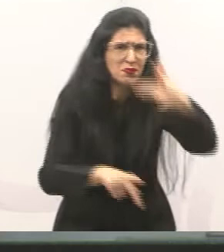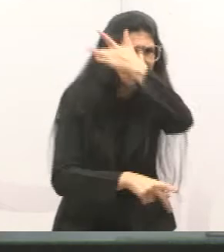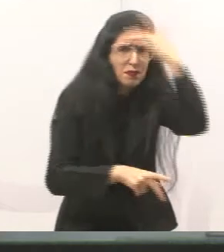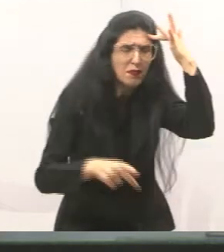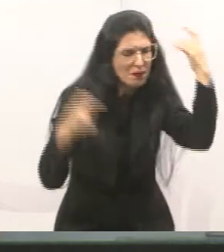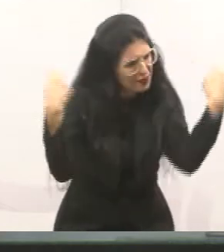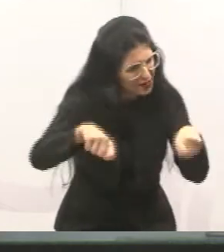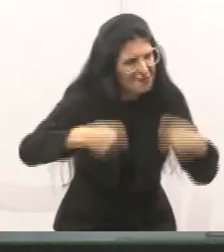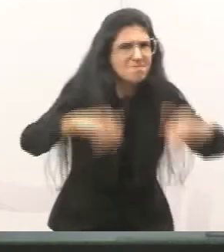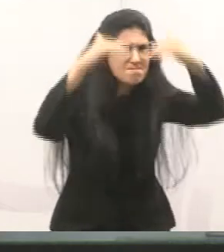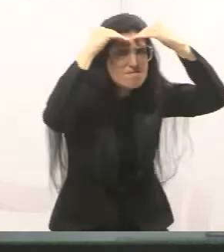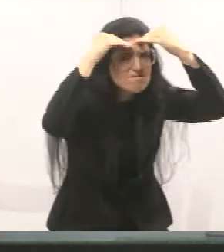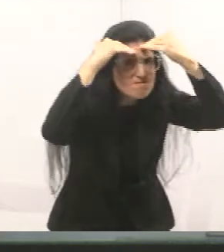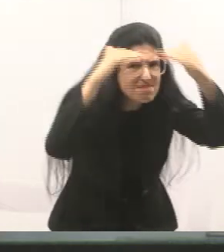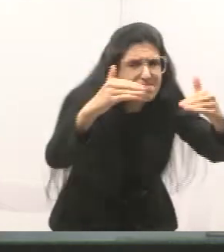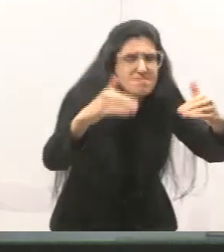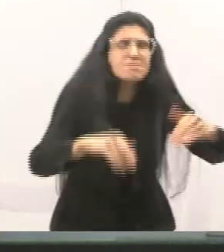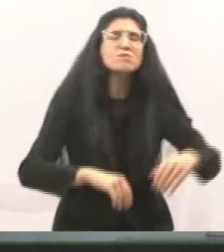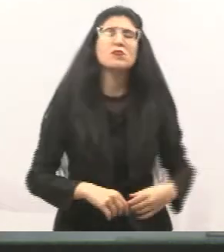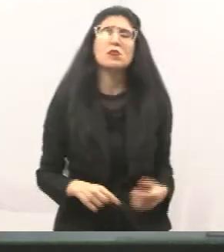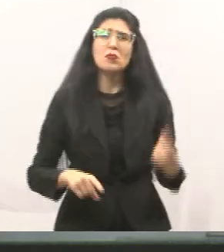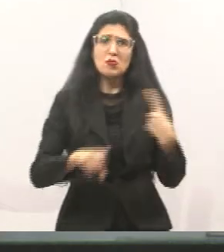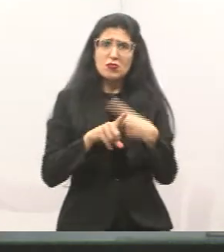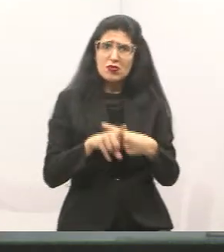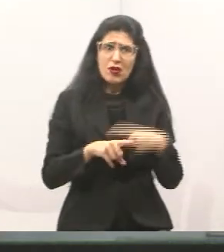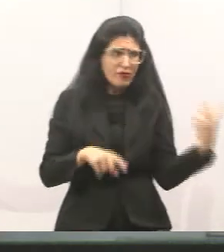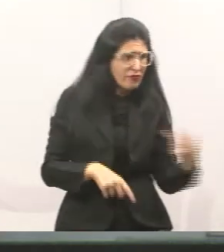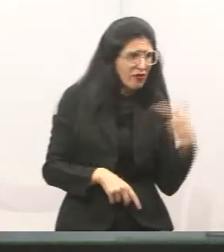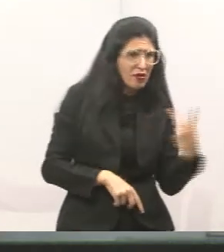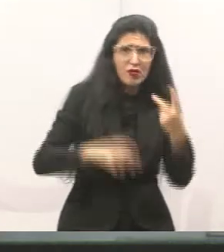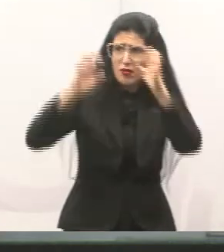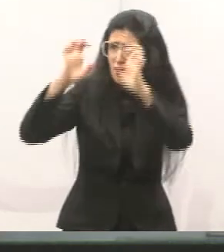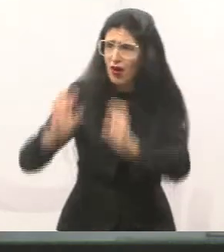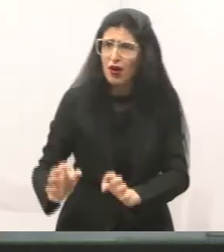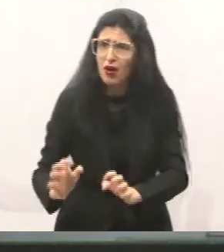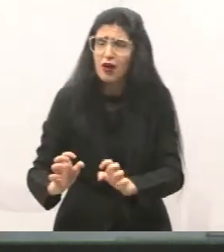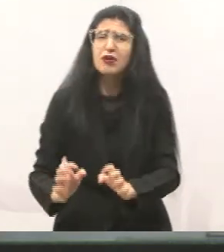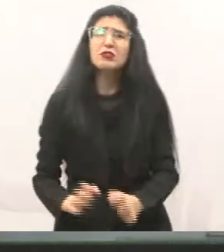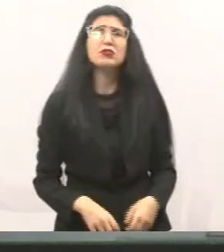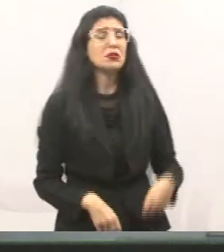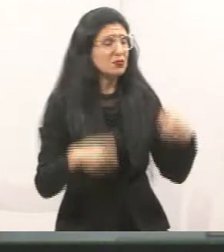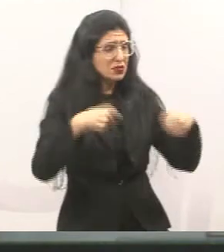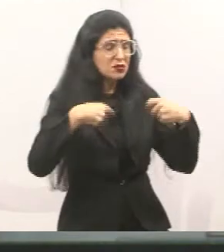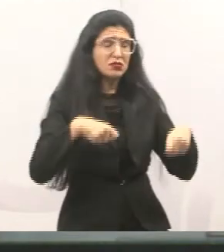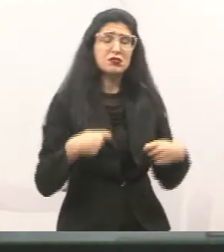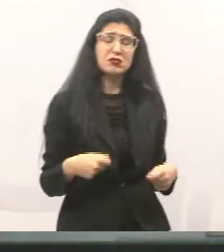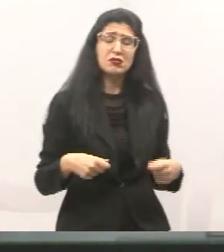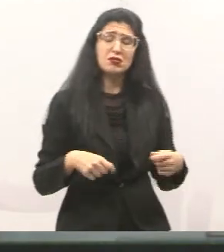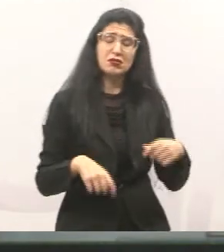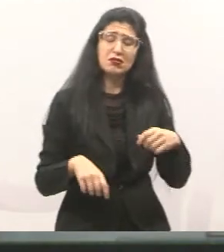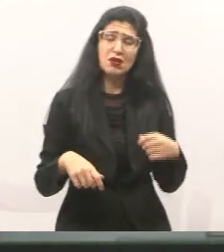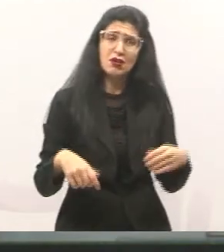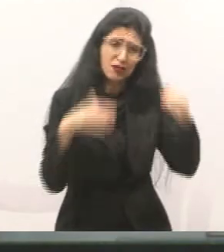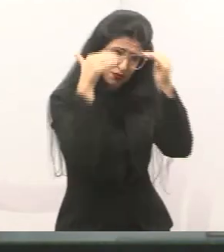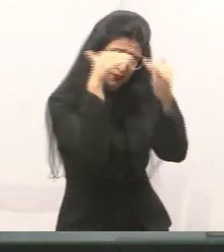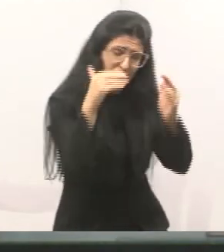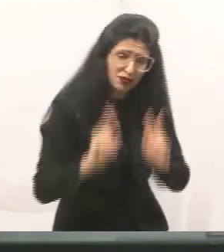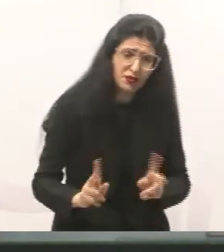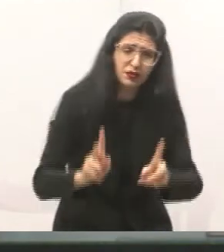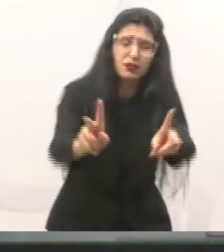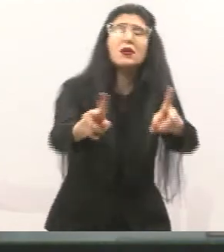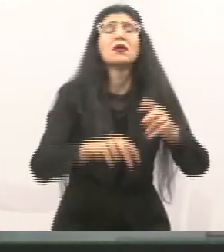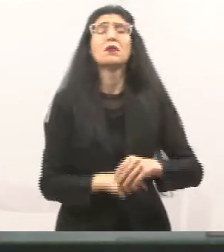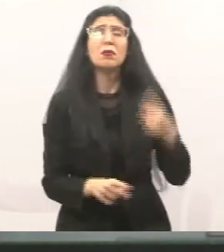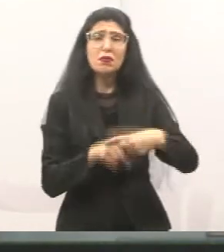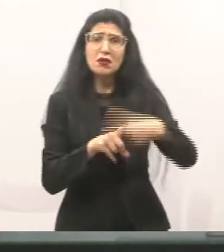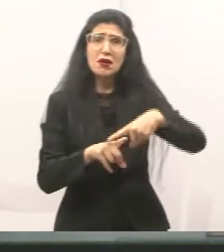desrespeitosa e hostil aos valores éticos e morais que estruturam o nosso Estado Democrático de Direito enquanto democracia